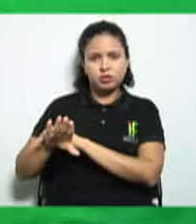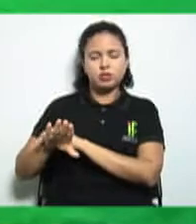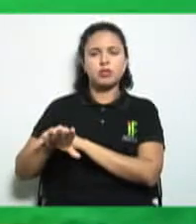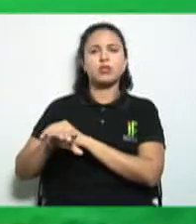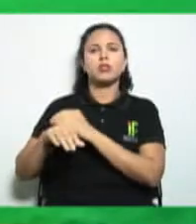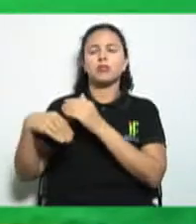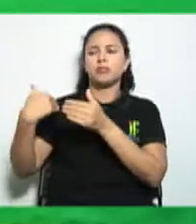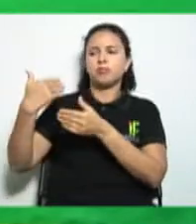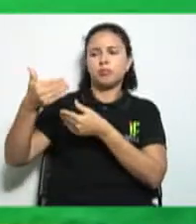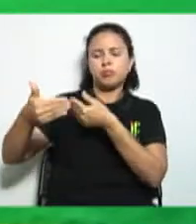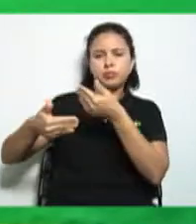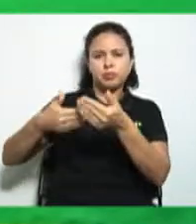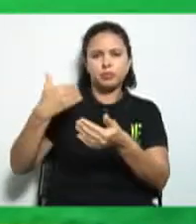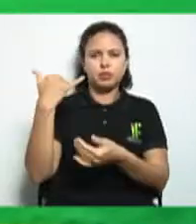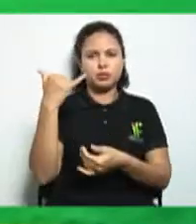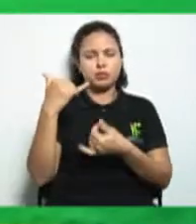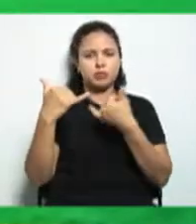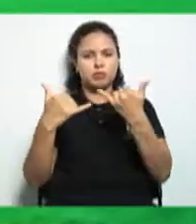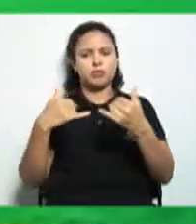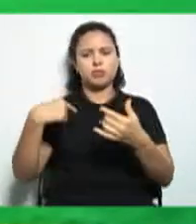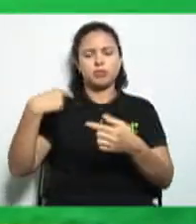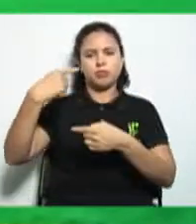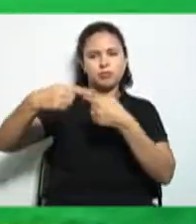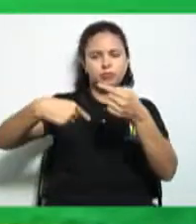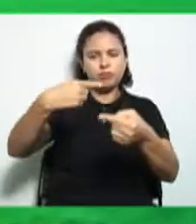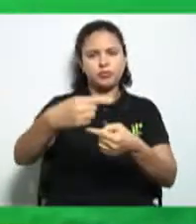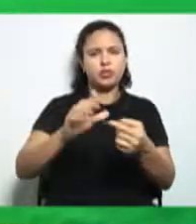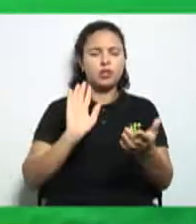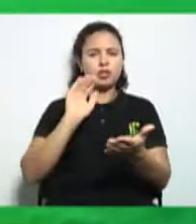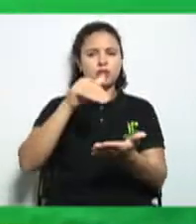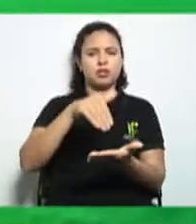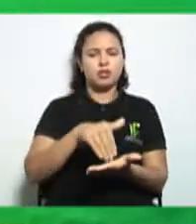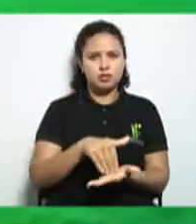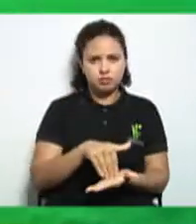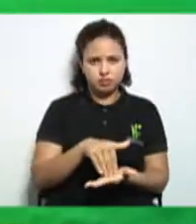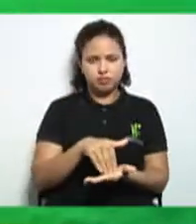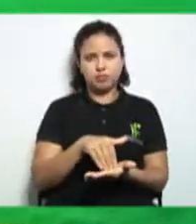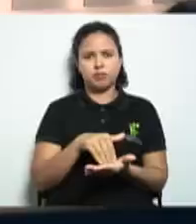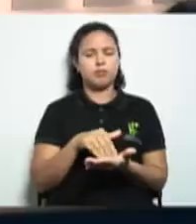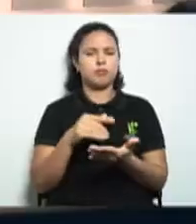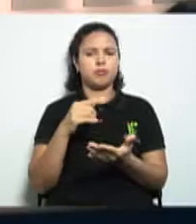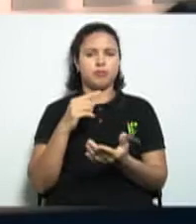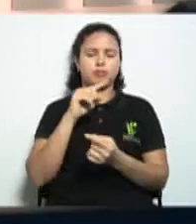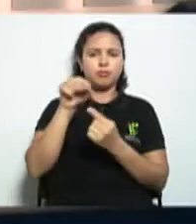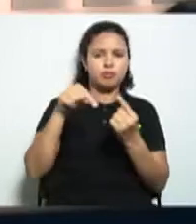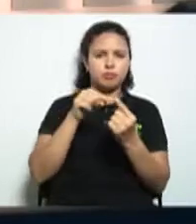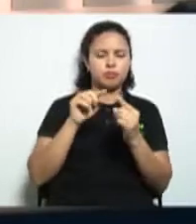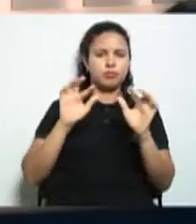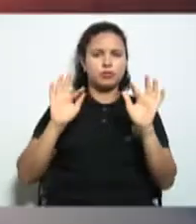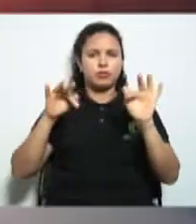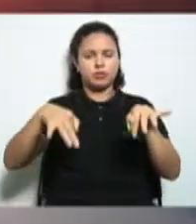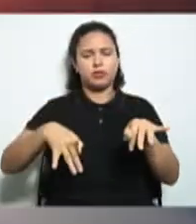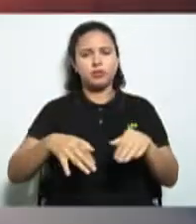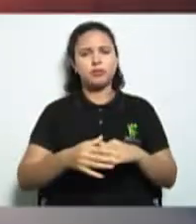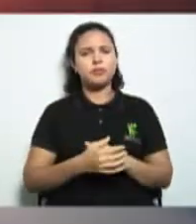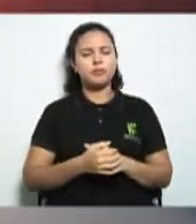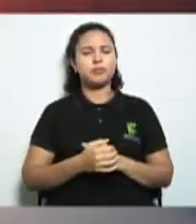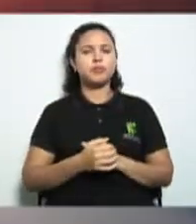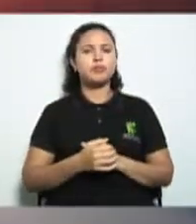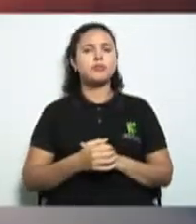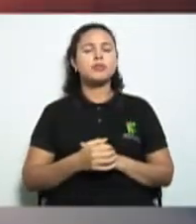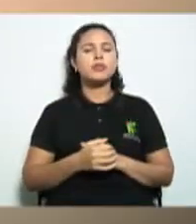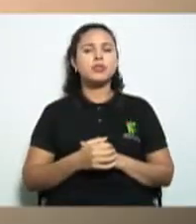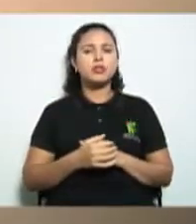de celular para celular, até chegar ao seu objetivo final. Mais do que ganhar